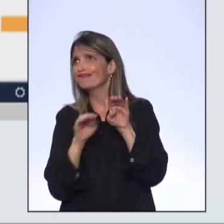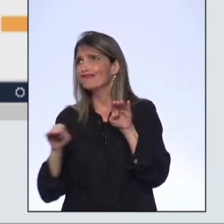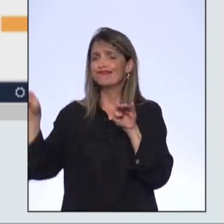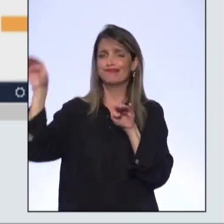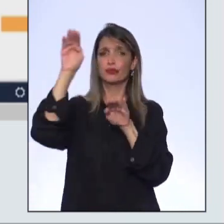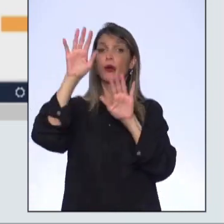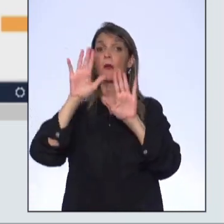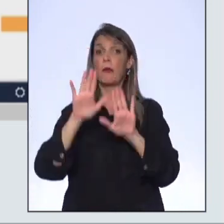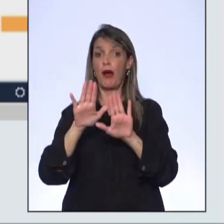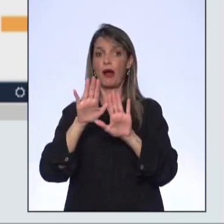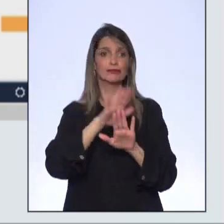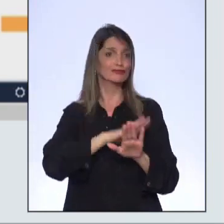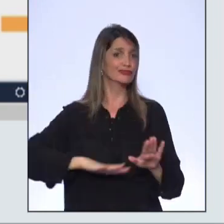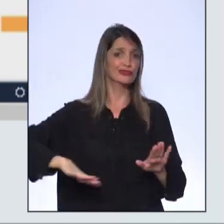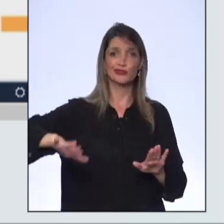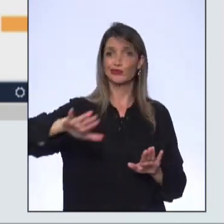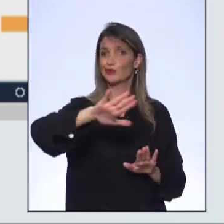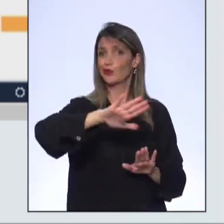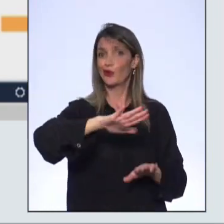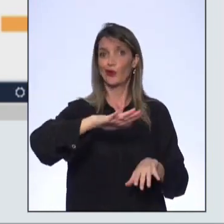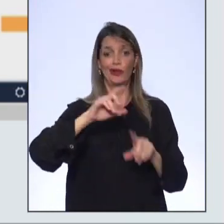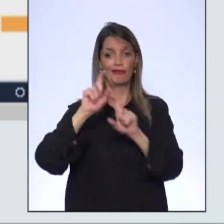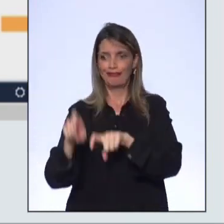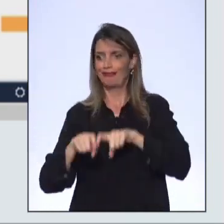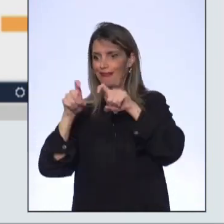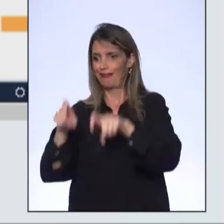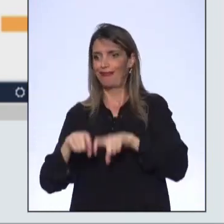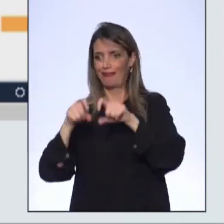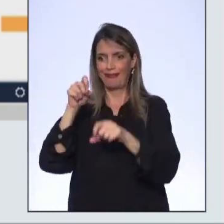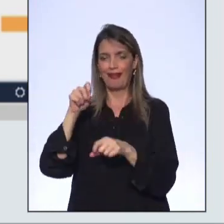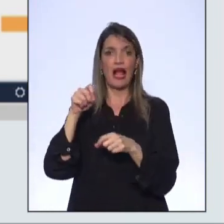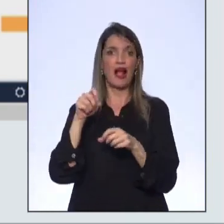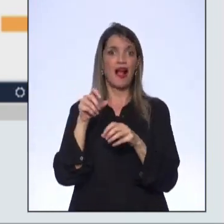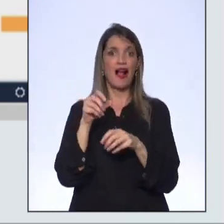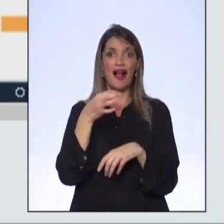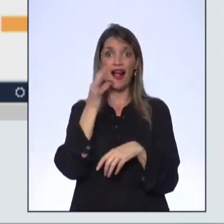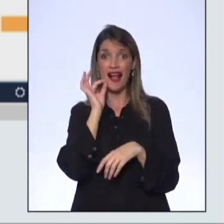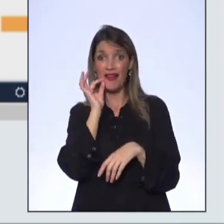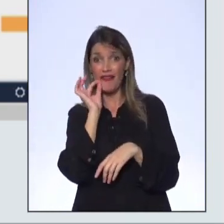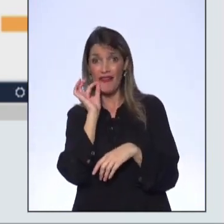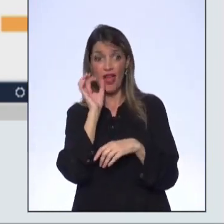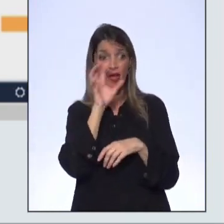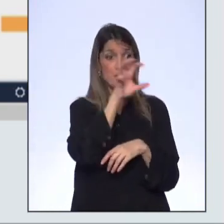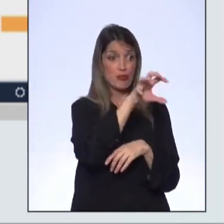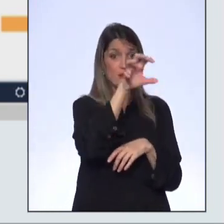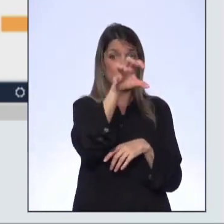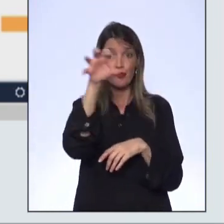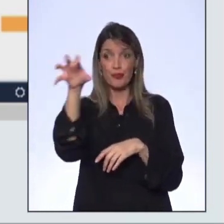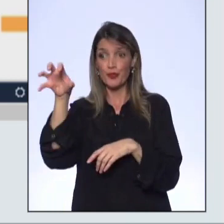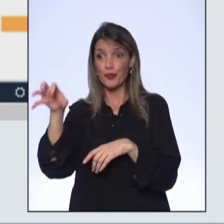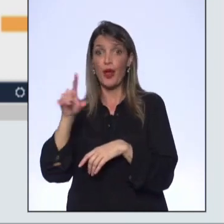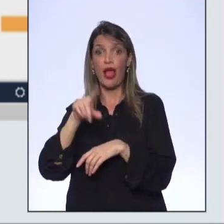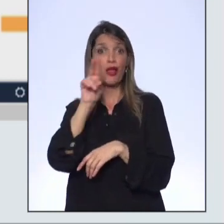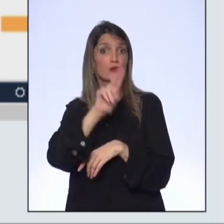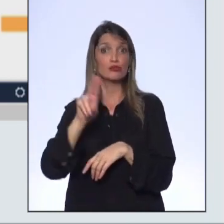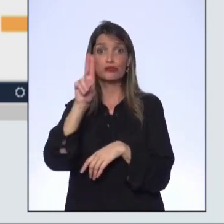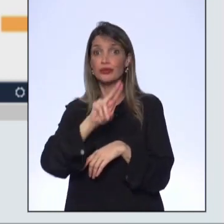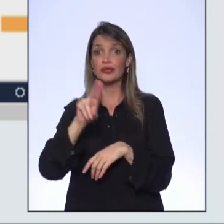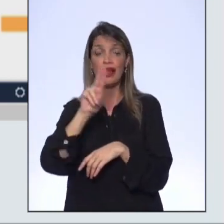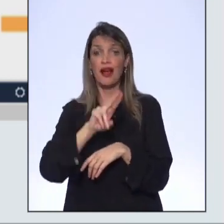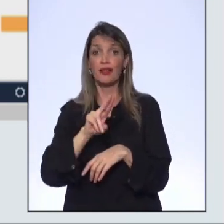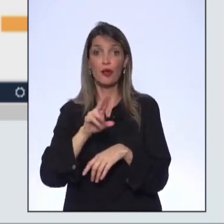Portanto, todo mundo queria produzir café. Cada hectare de terra seria totalmente utilizado para produzir